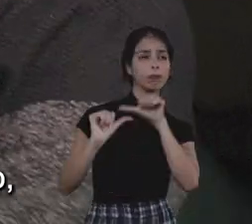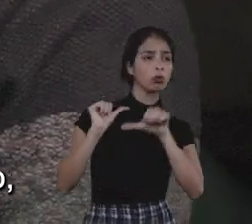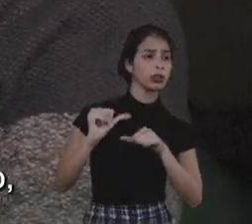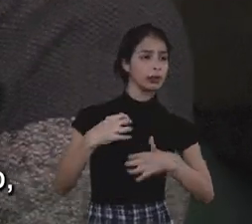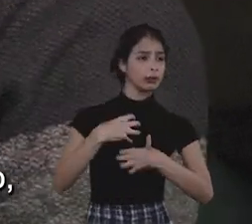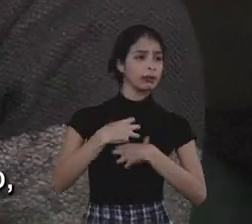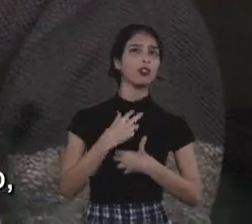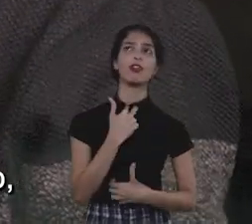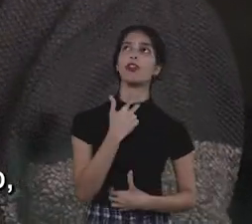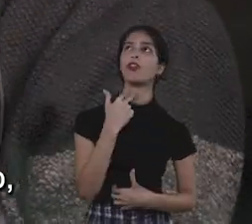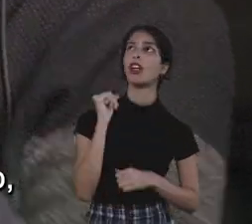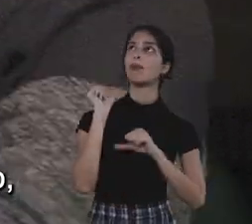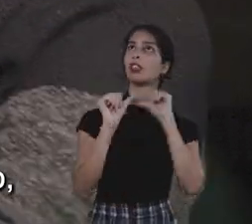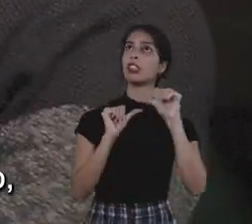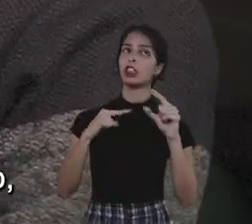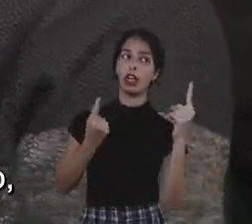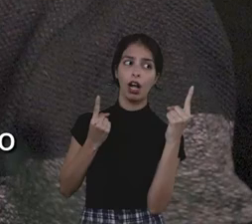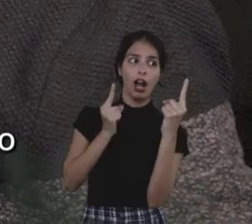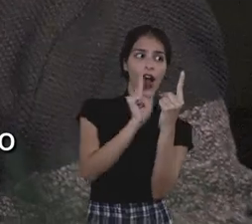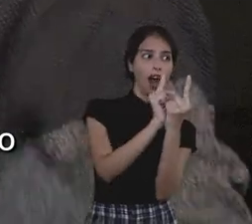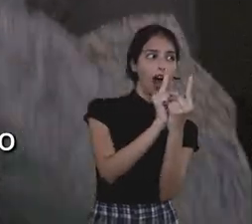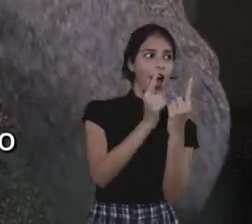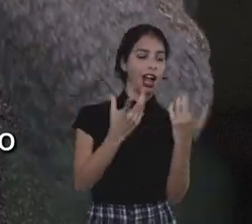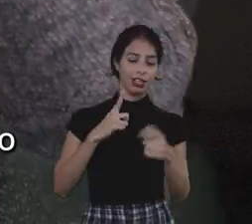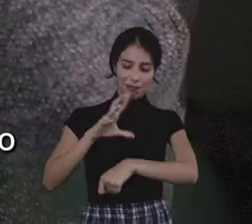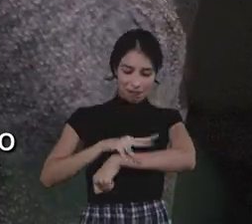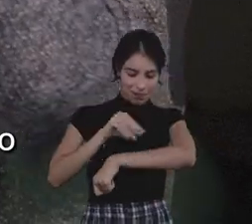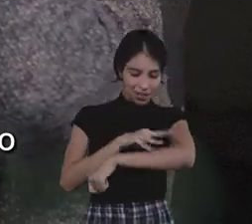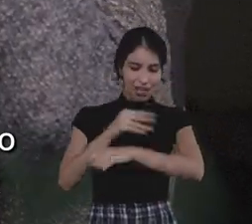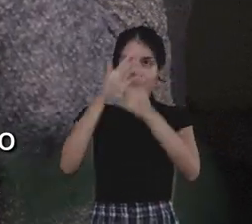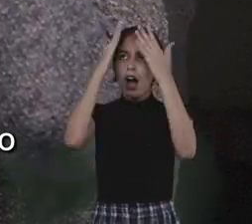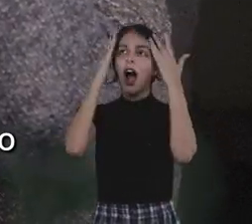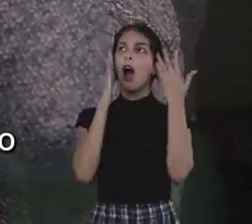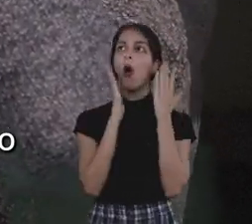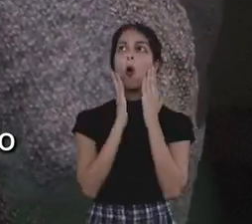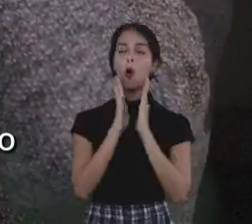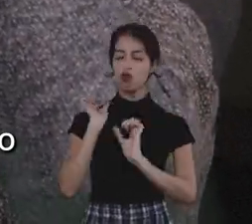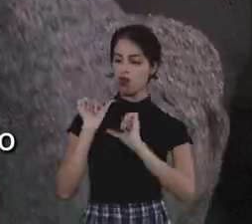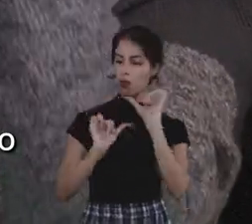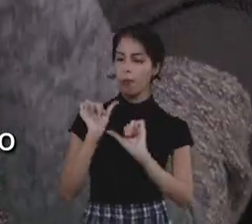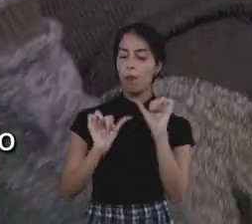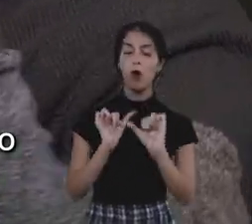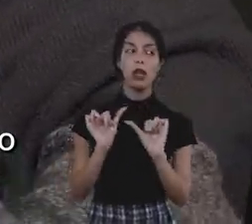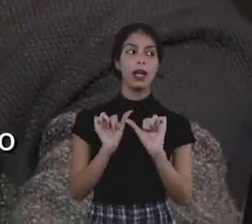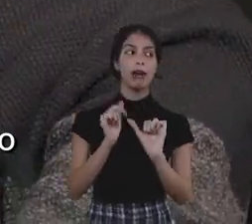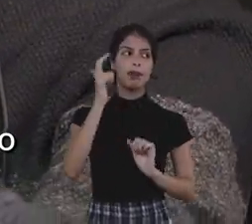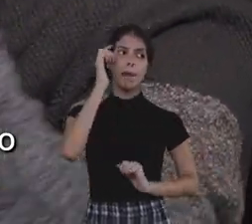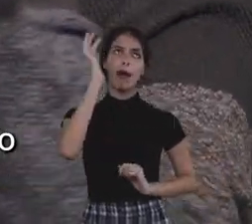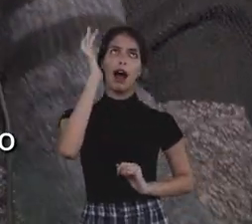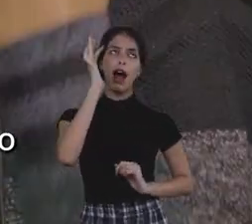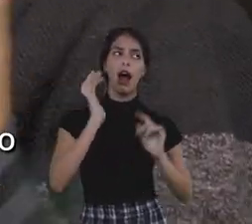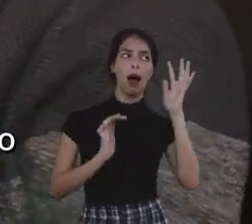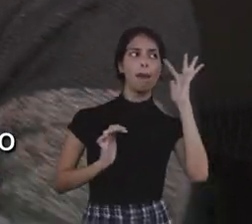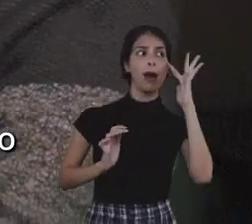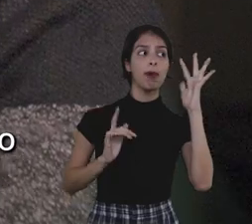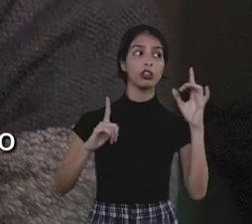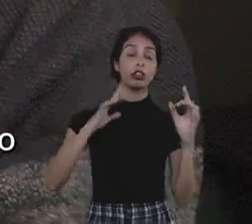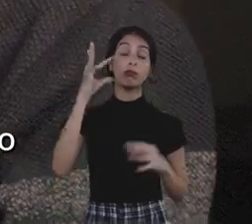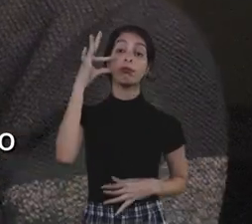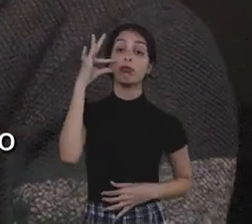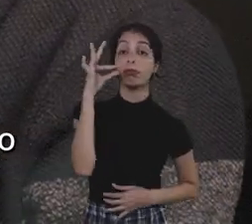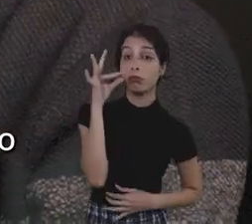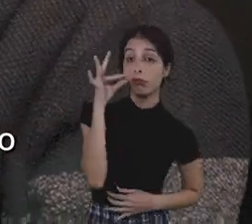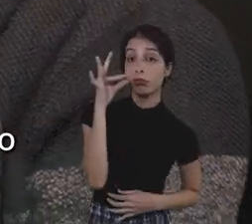corpo na mudança da voz o pelo não sei o qu o que a gente e pensava diferente do ano anterior a gente